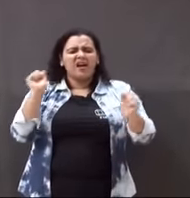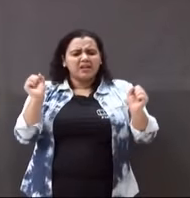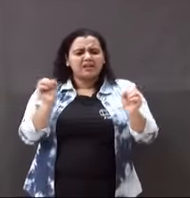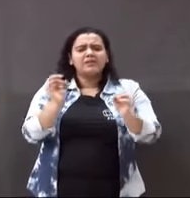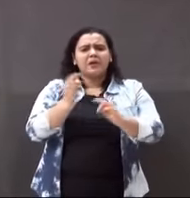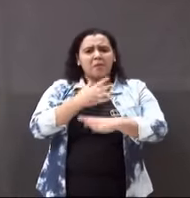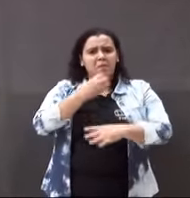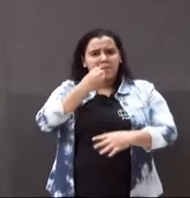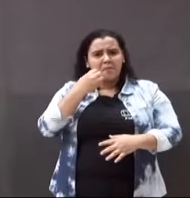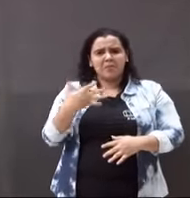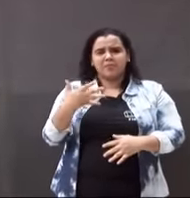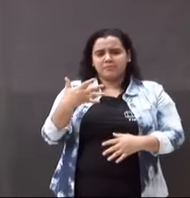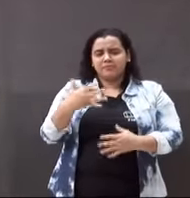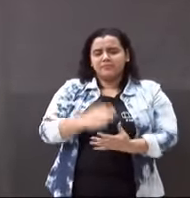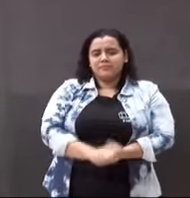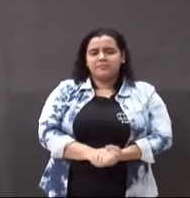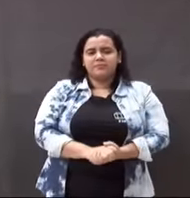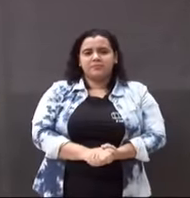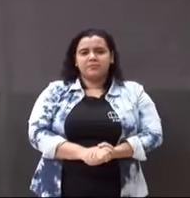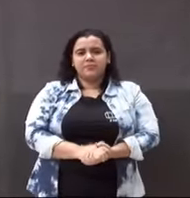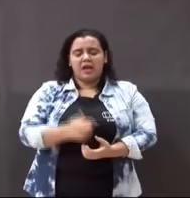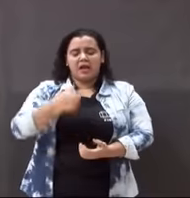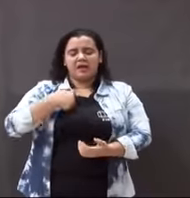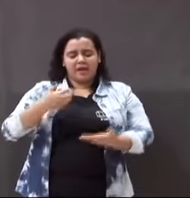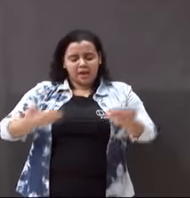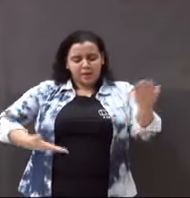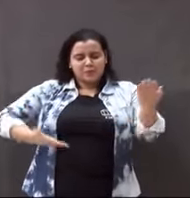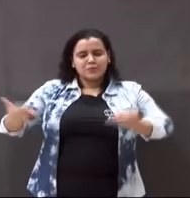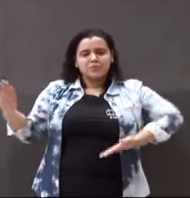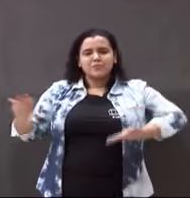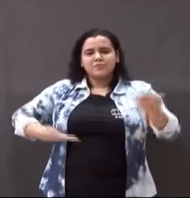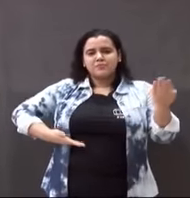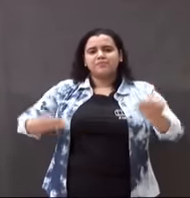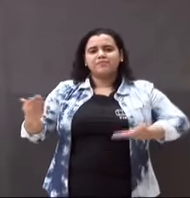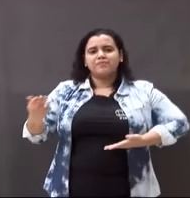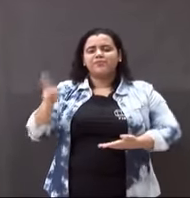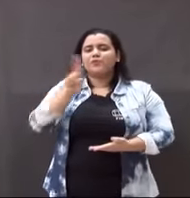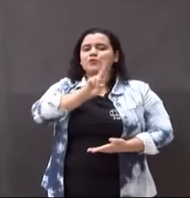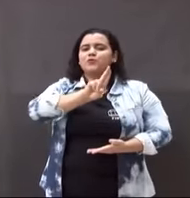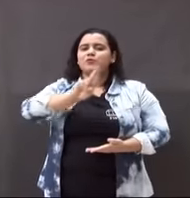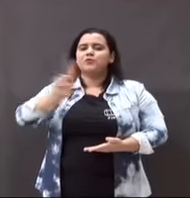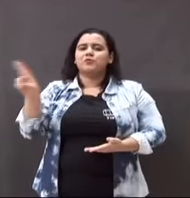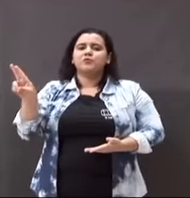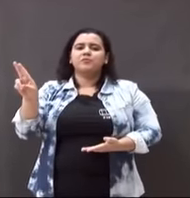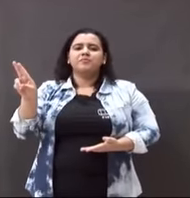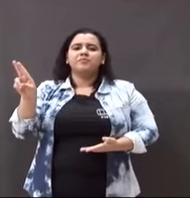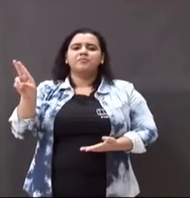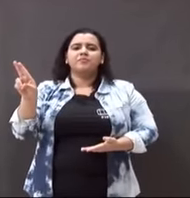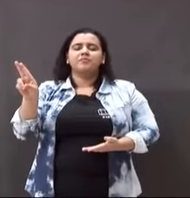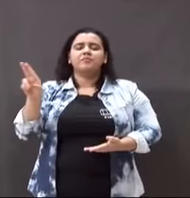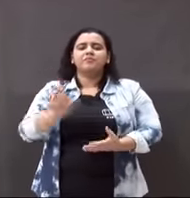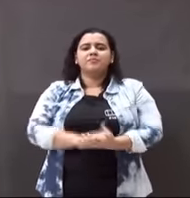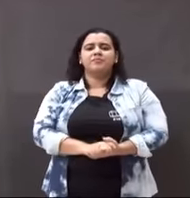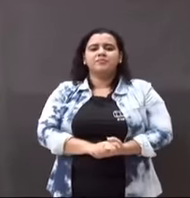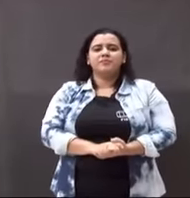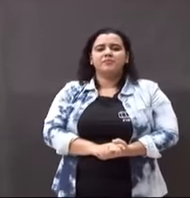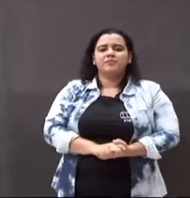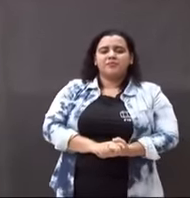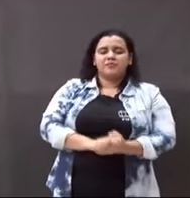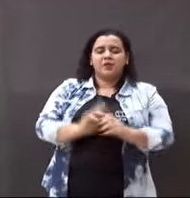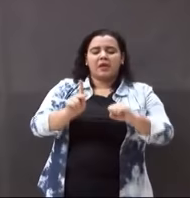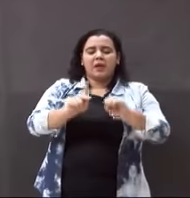bem. Ainda bem. Que eu sirvo. Que eu sirvo. O dono. O dono. Do cardume. Do